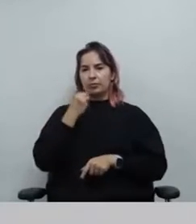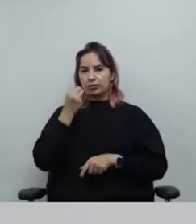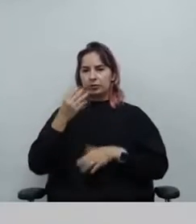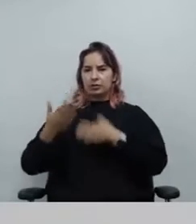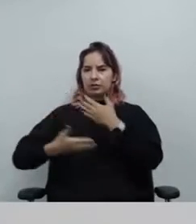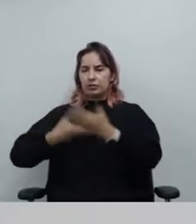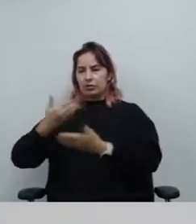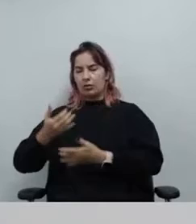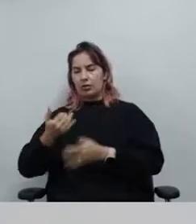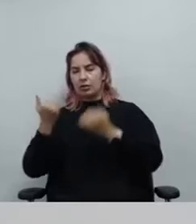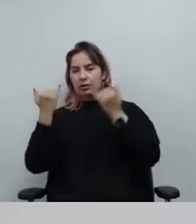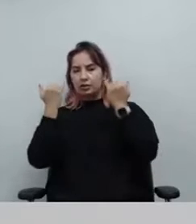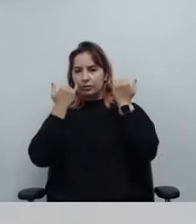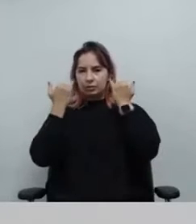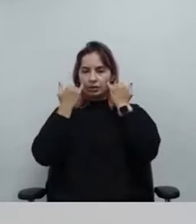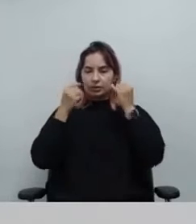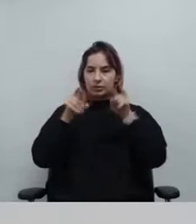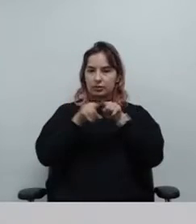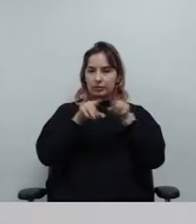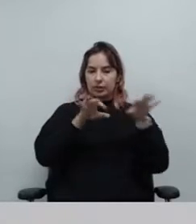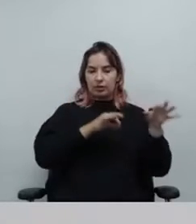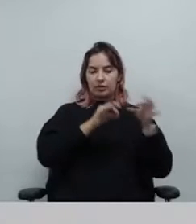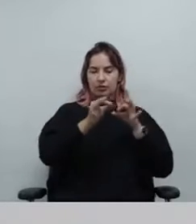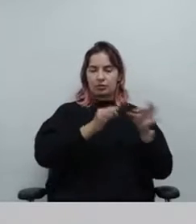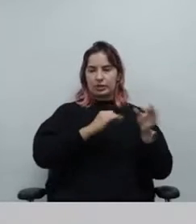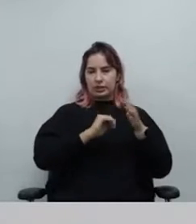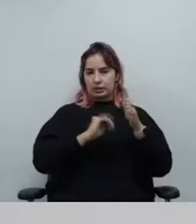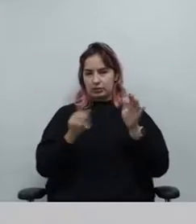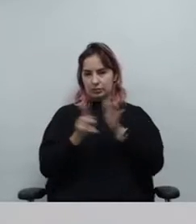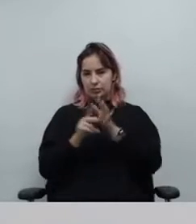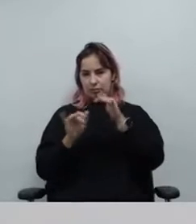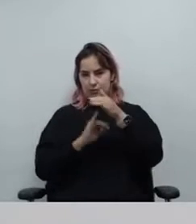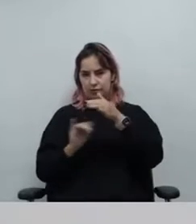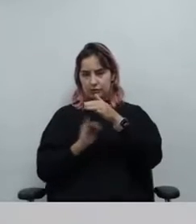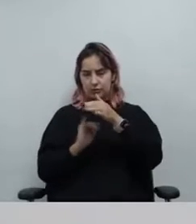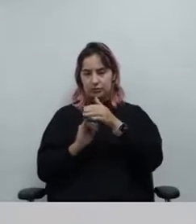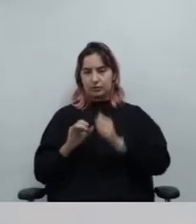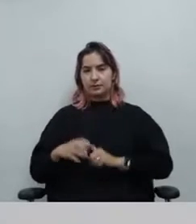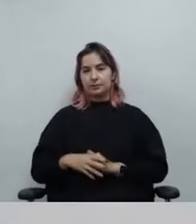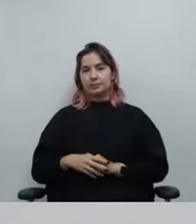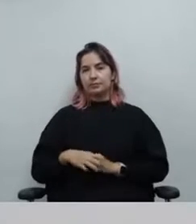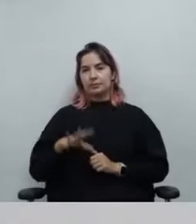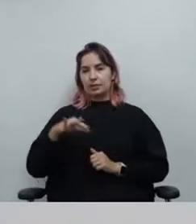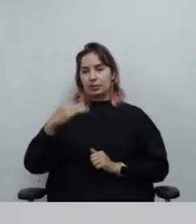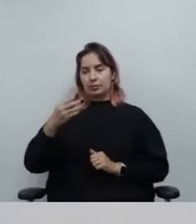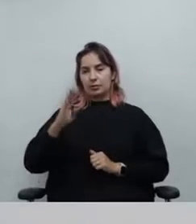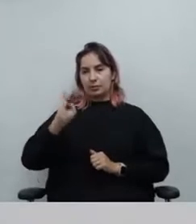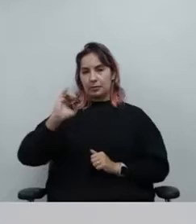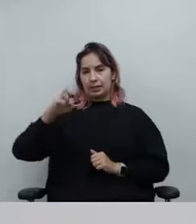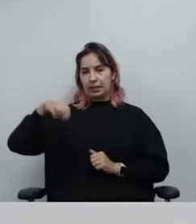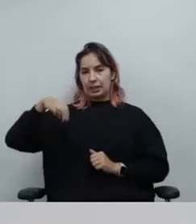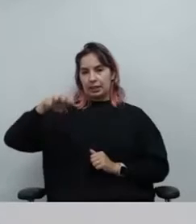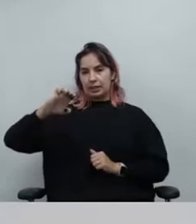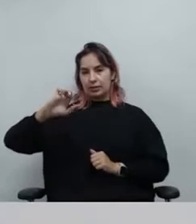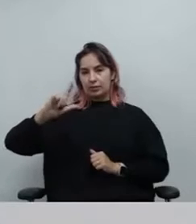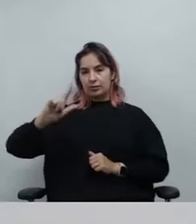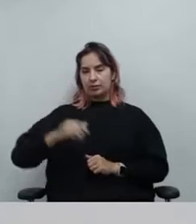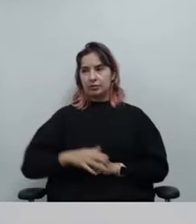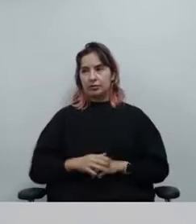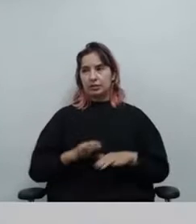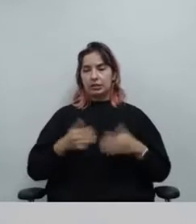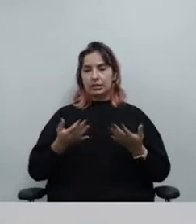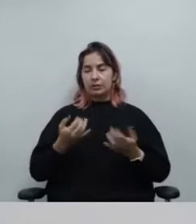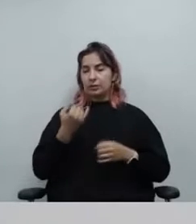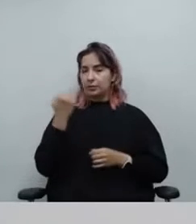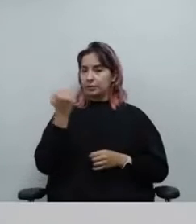de informações, de organização da instituição para o próximo biênio. Então, é um momento